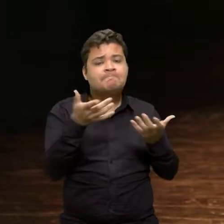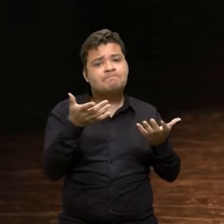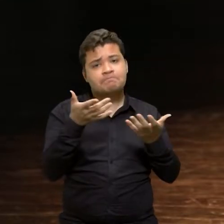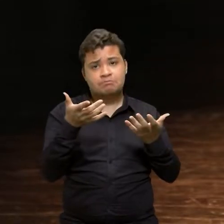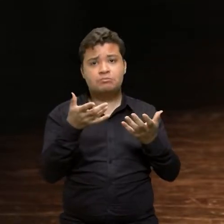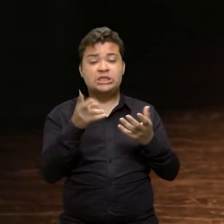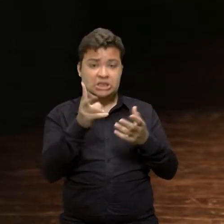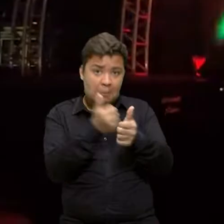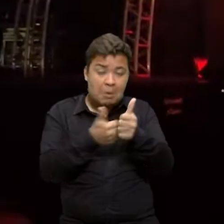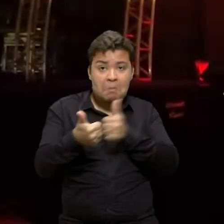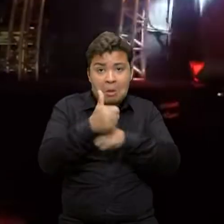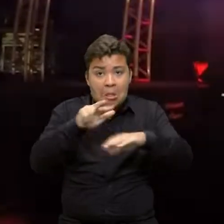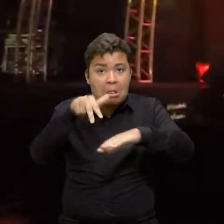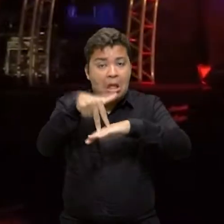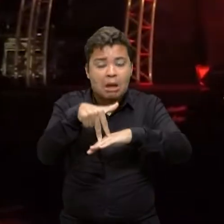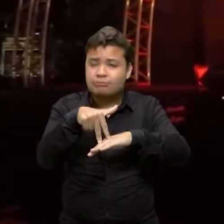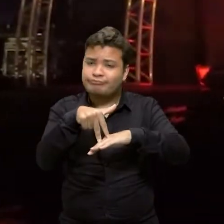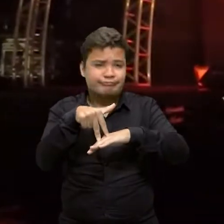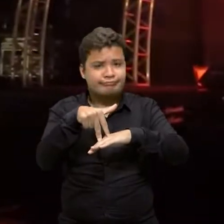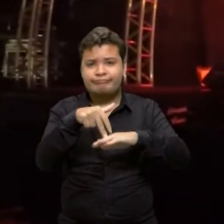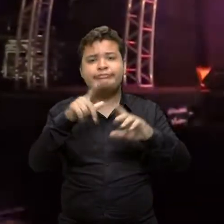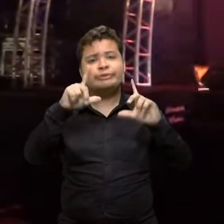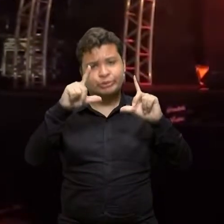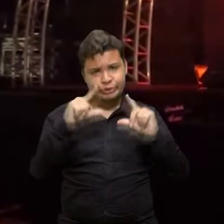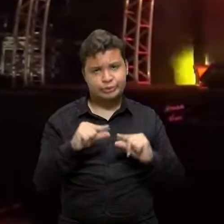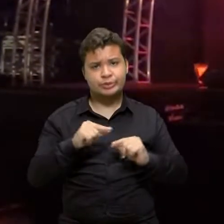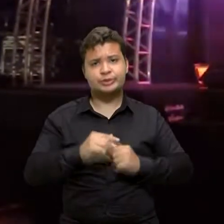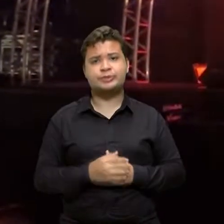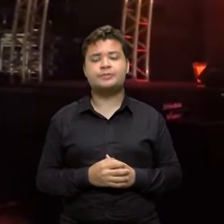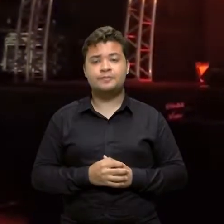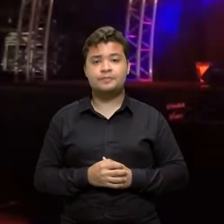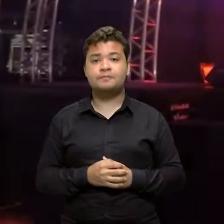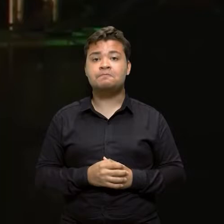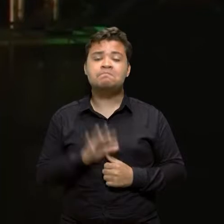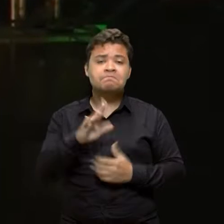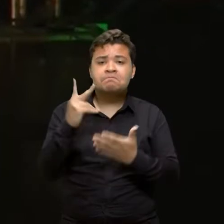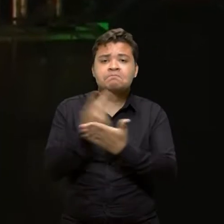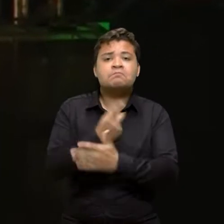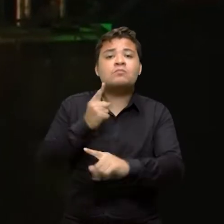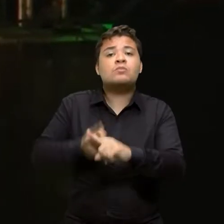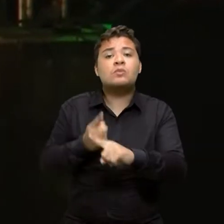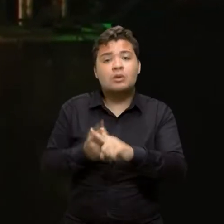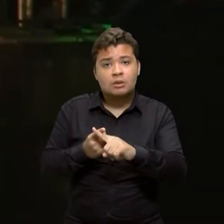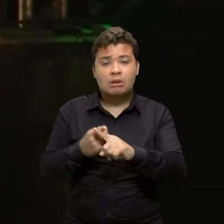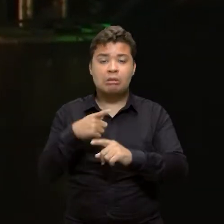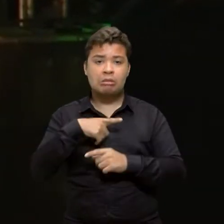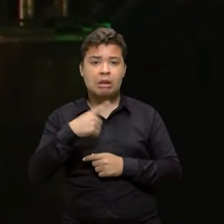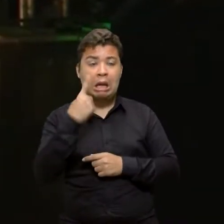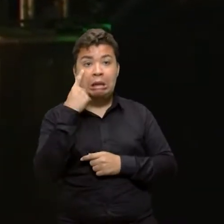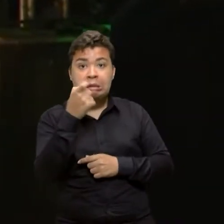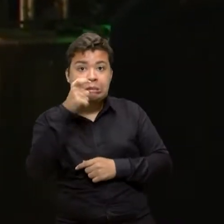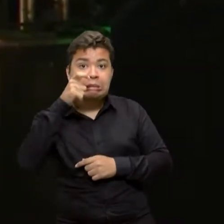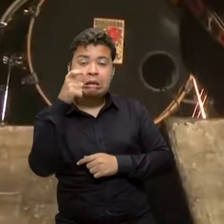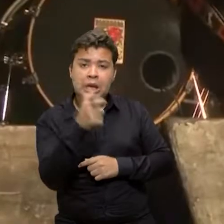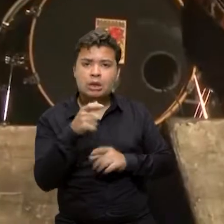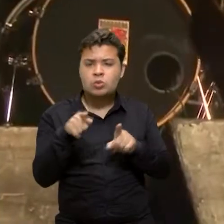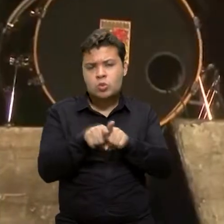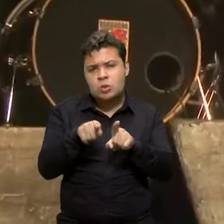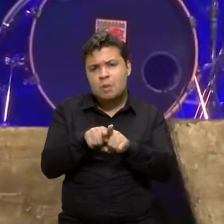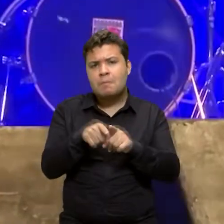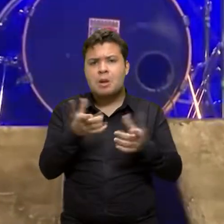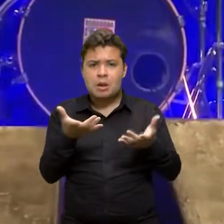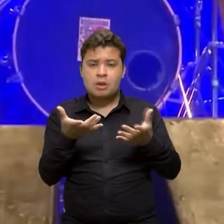vão ter esse mesmo protagonismo de tempos atrás, né? Isso se dá, por um lado, pelos